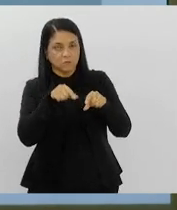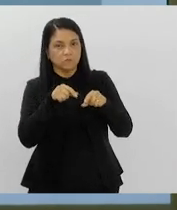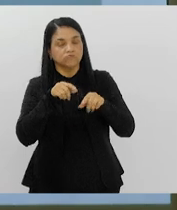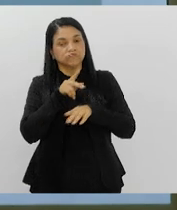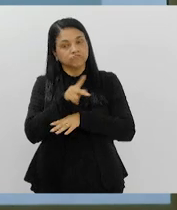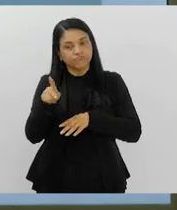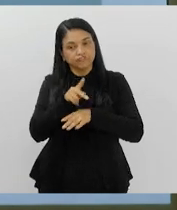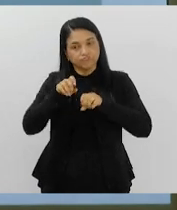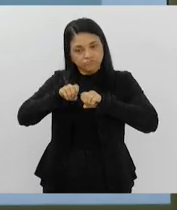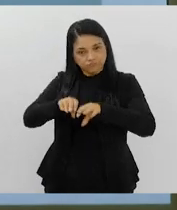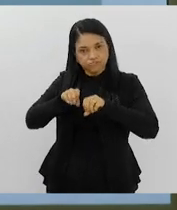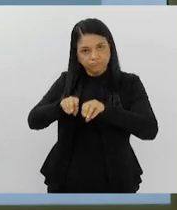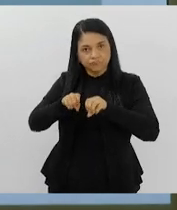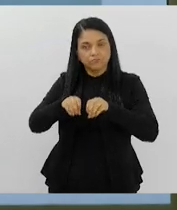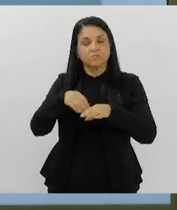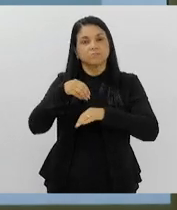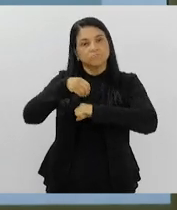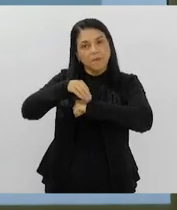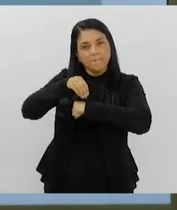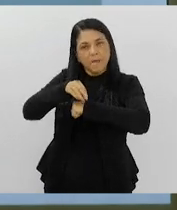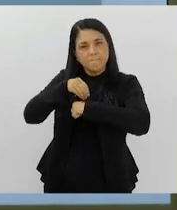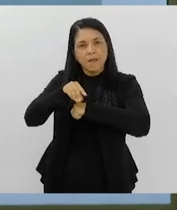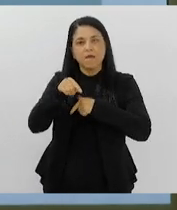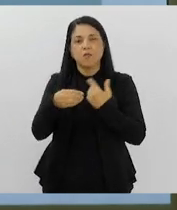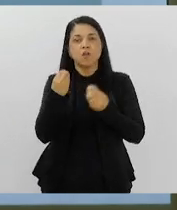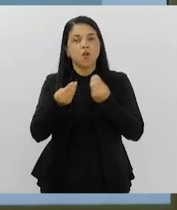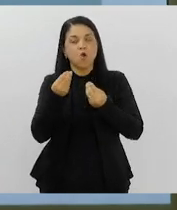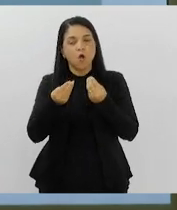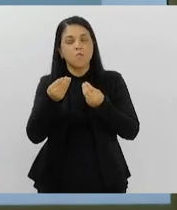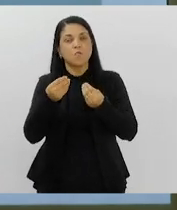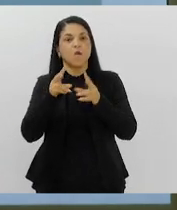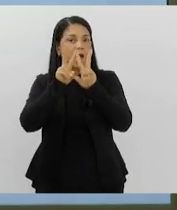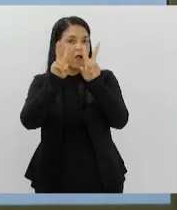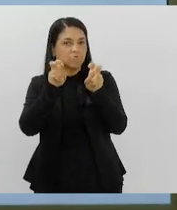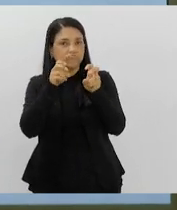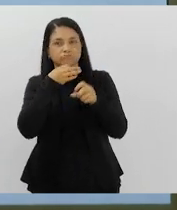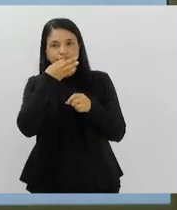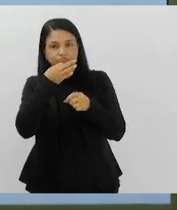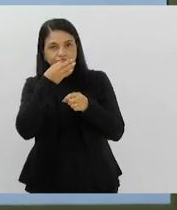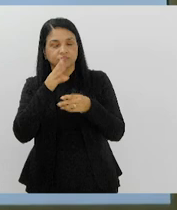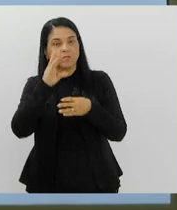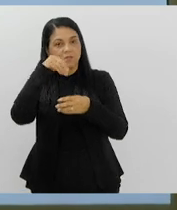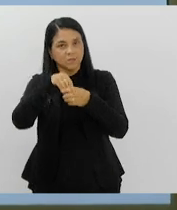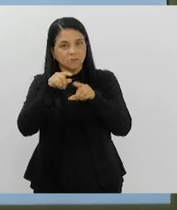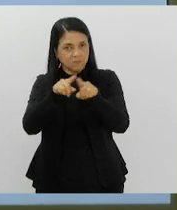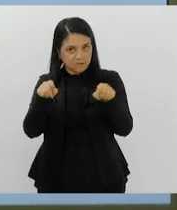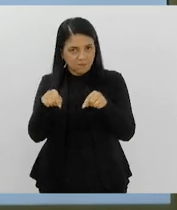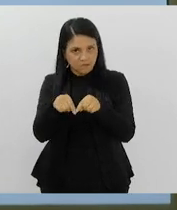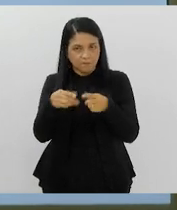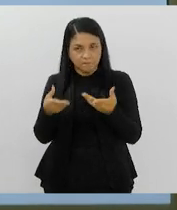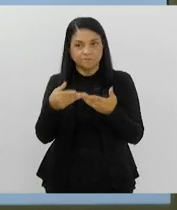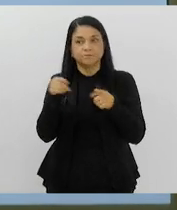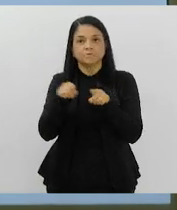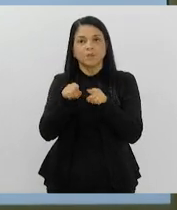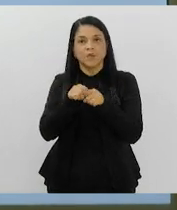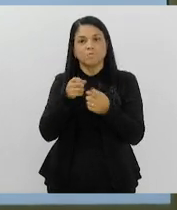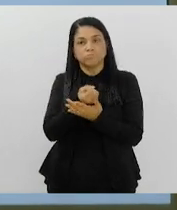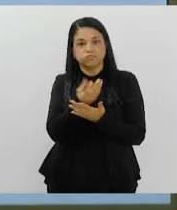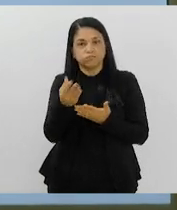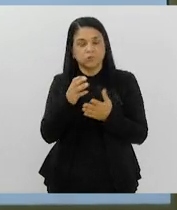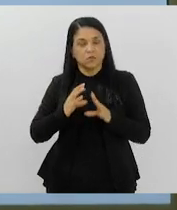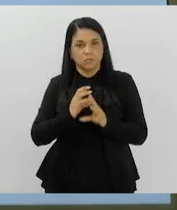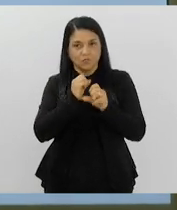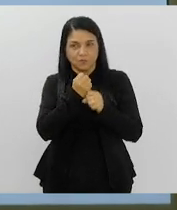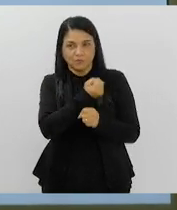mais conhecimento desses perigos e como eles podem trazer o assunto para o próximo deles. E aqui alguns números também, vou passar rápido,